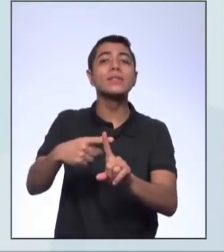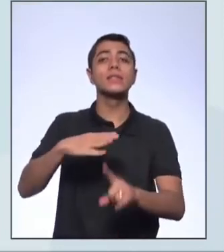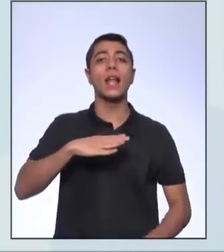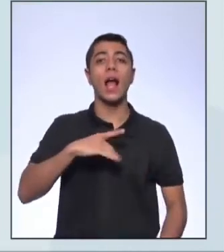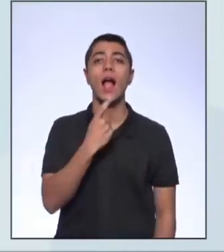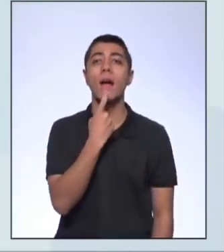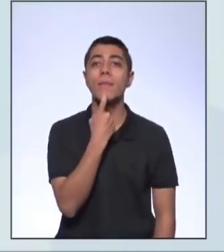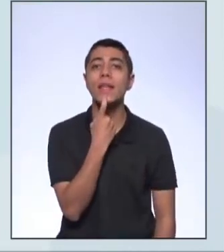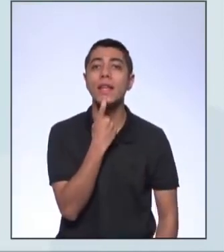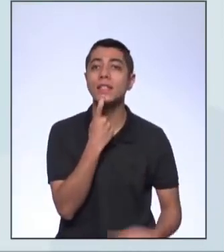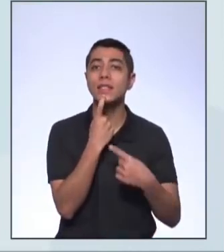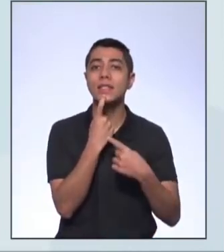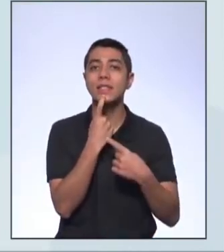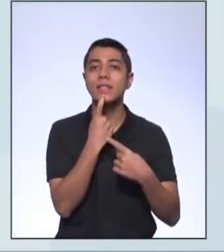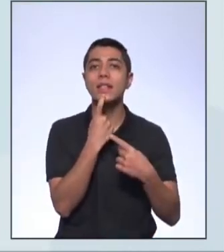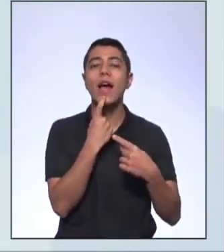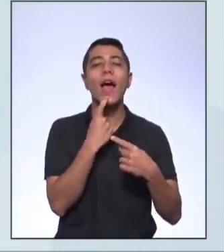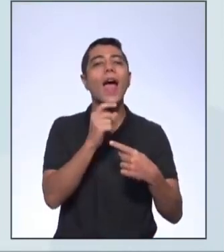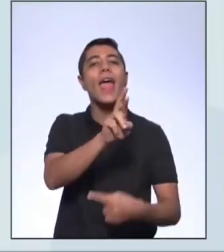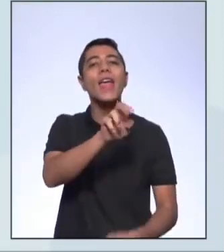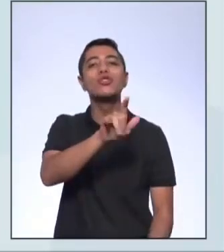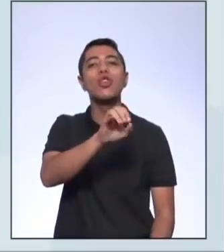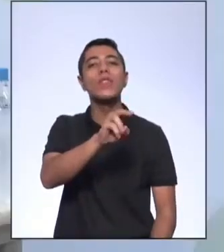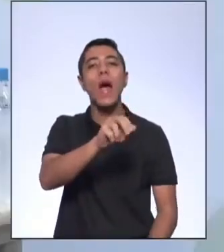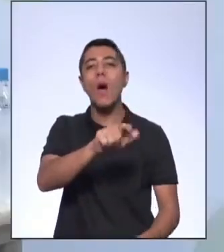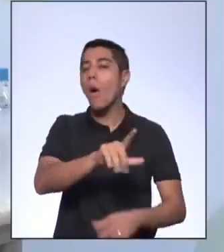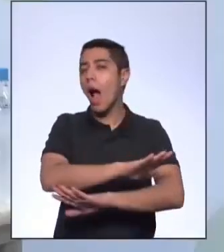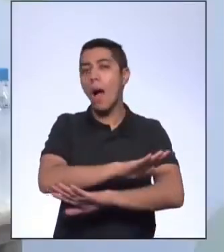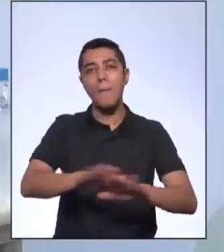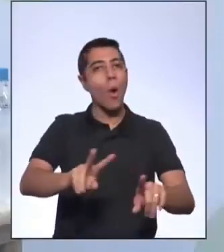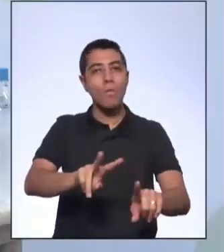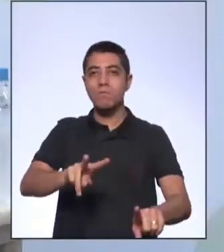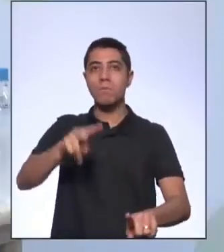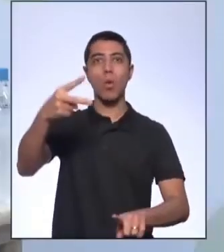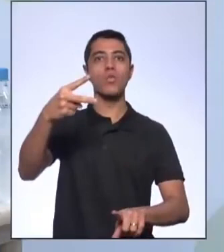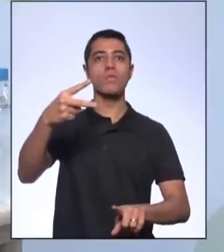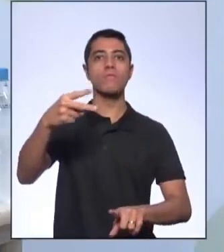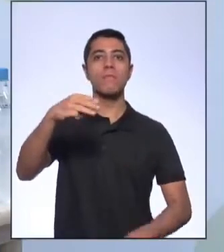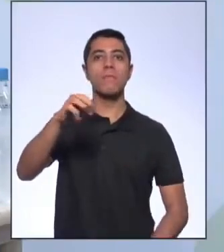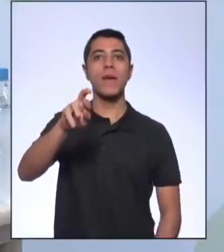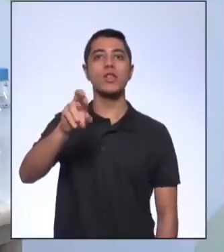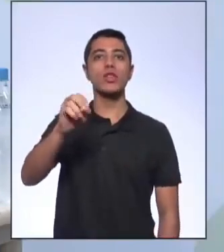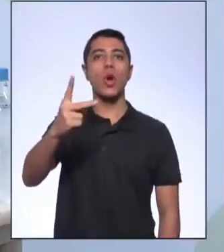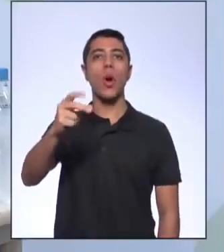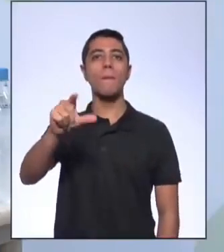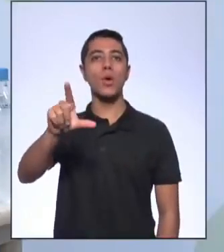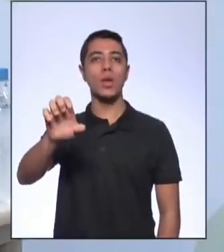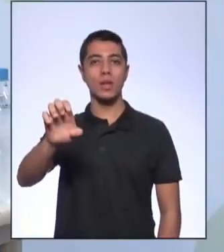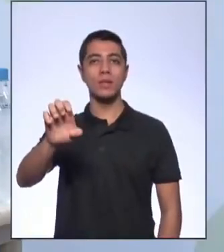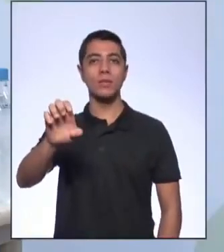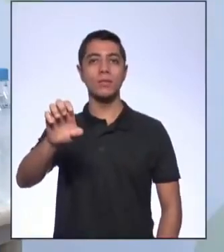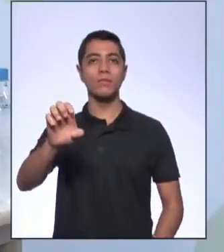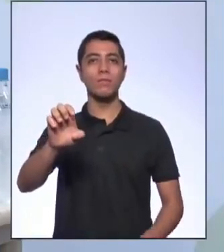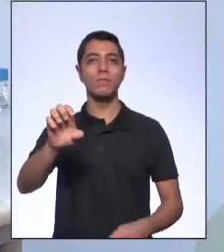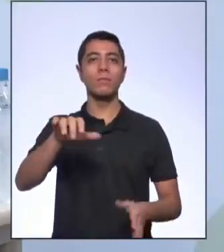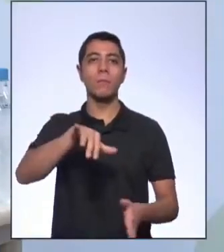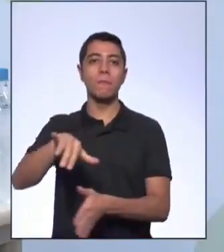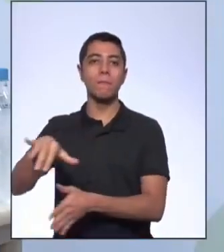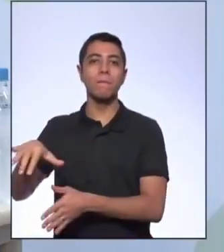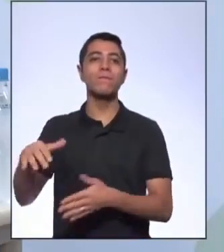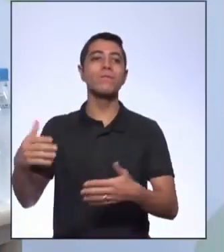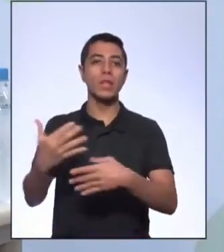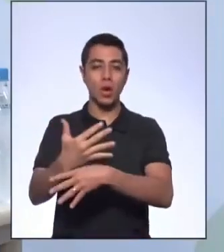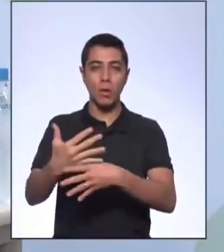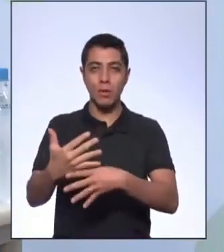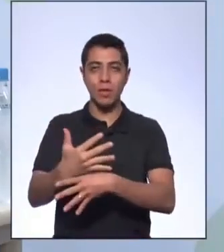ela é uma Metrópole tá é mas foi incluído o lugar de Campinas apareceu Ribeirão Preto a Então isso é interessante também